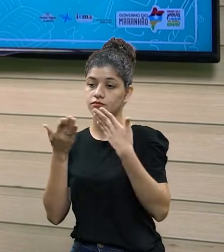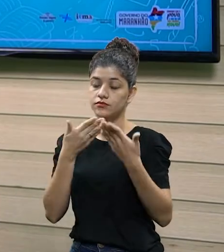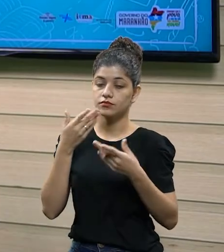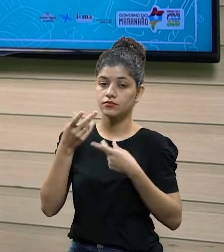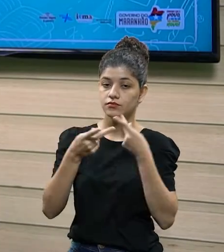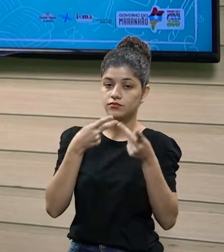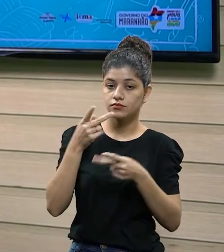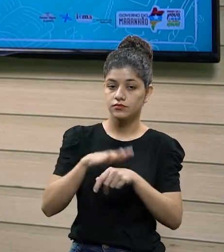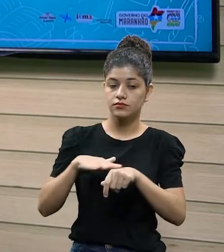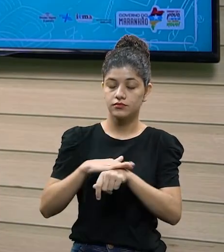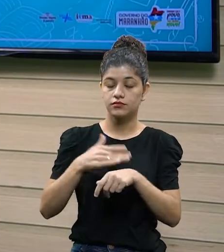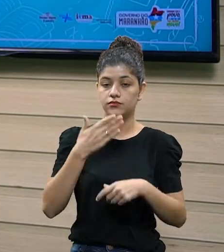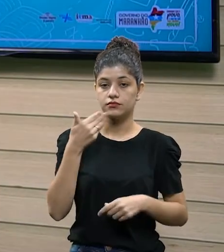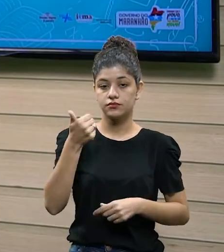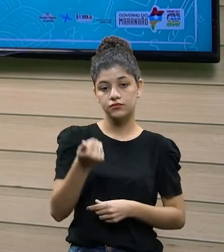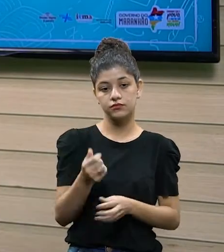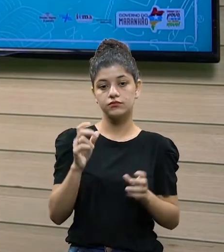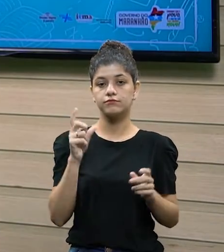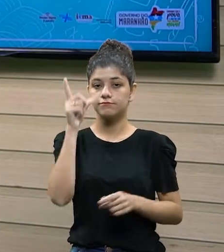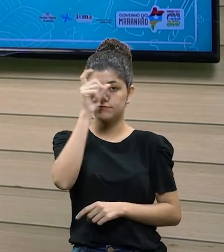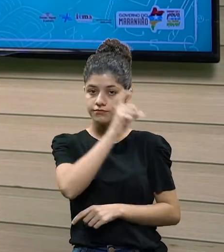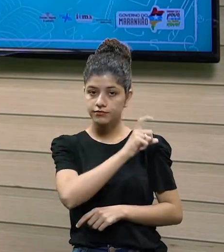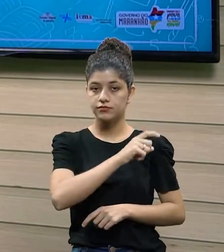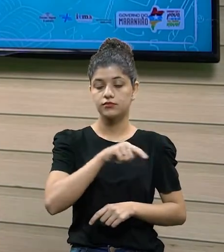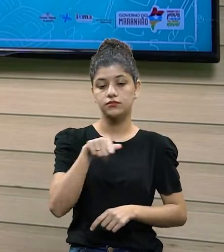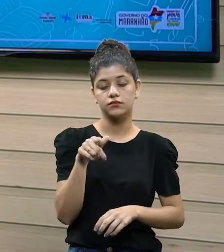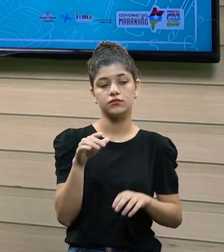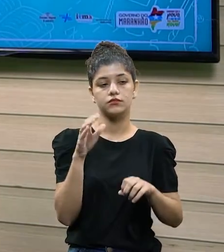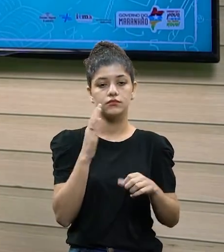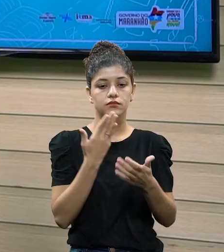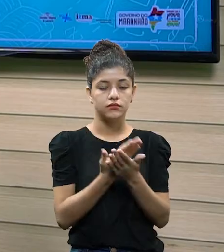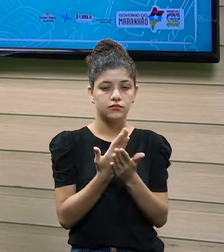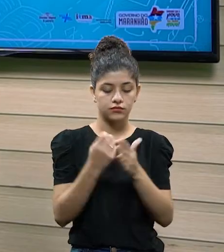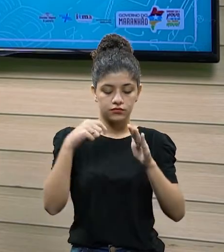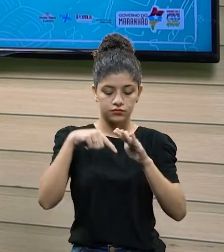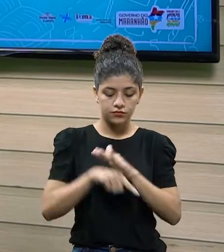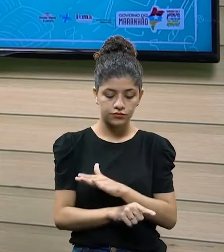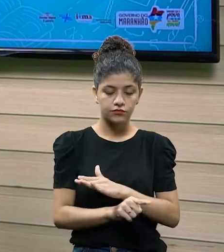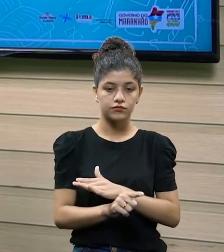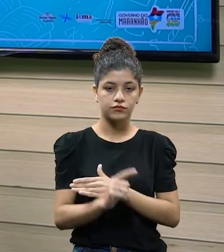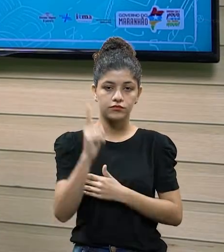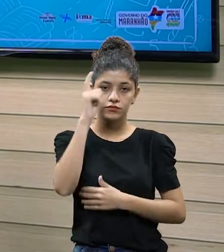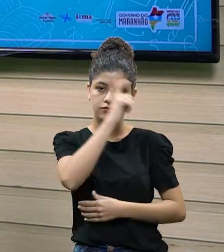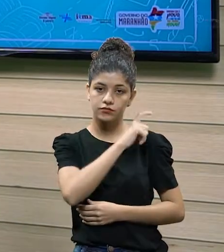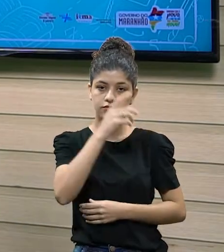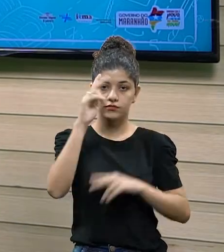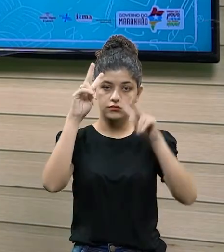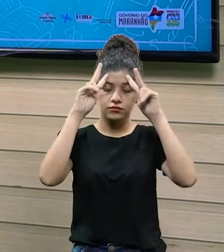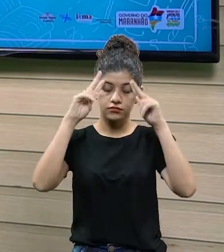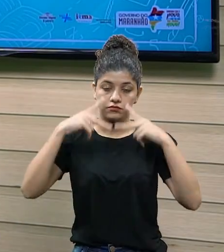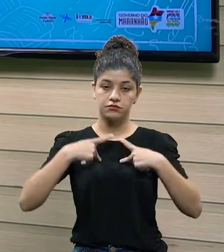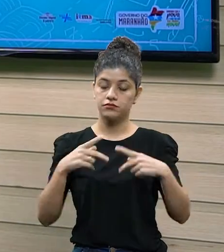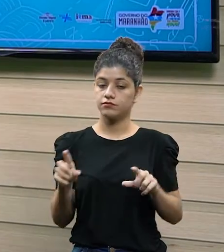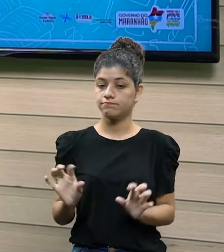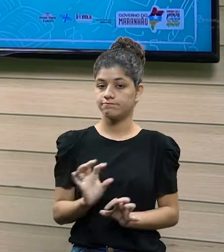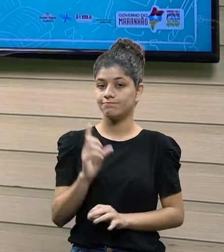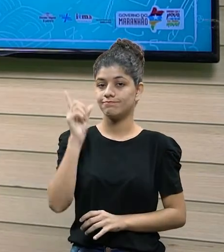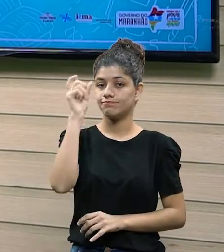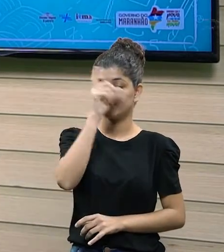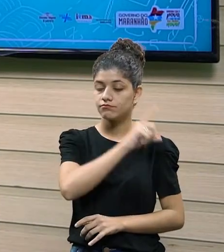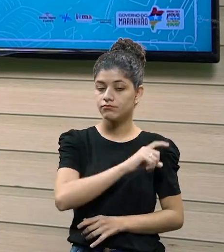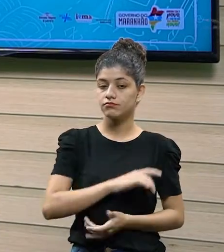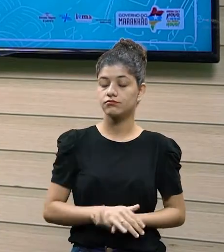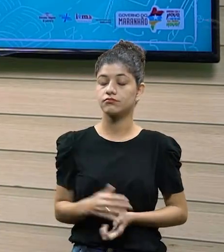Então é tudo muito complexo. Você buscar um estudo para entender essa complexidade humana não é fácil, porque como eu falei, não há só